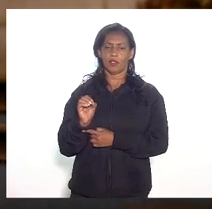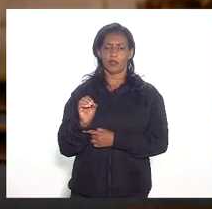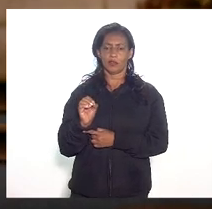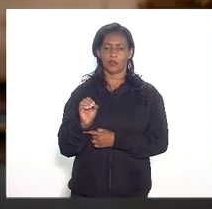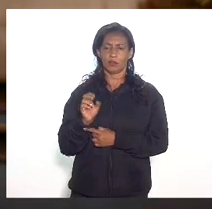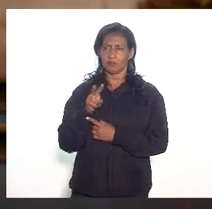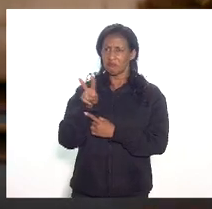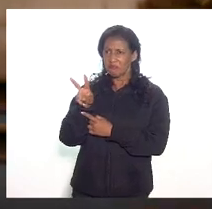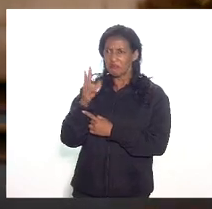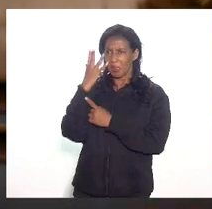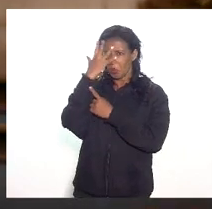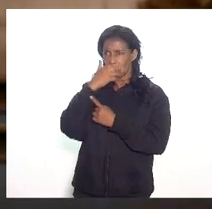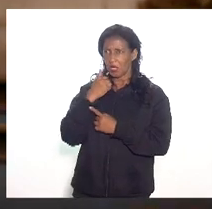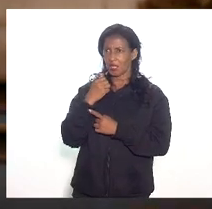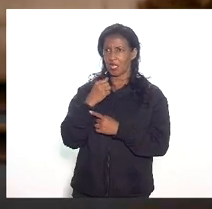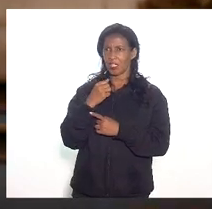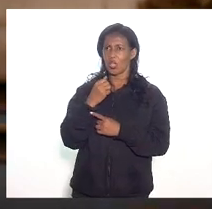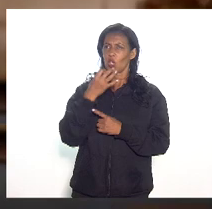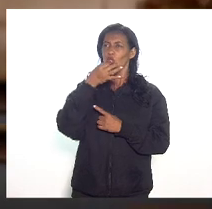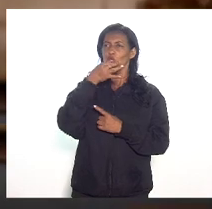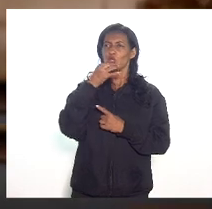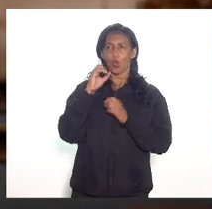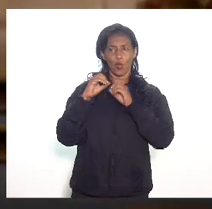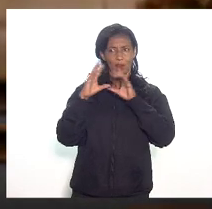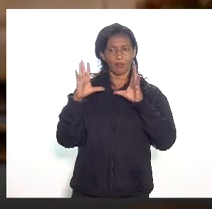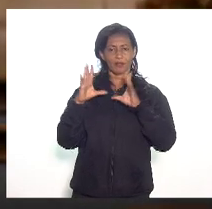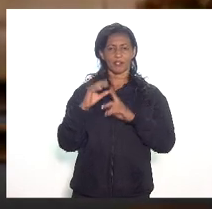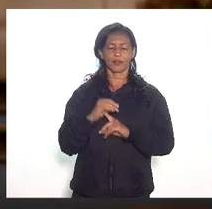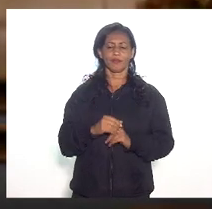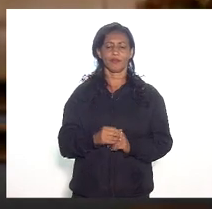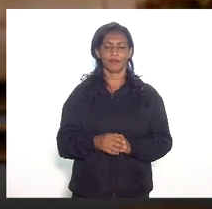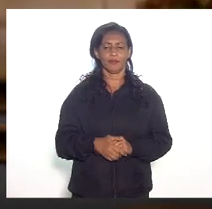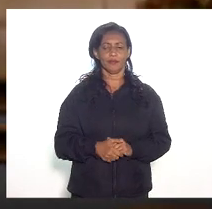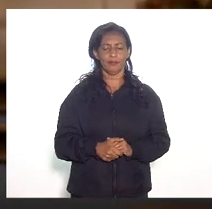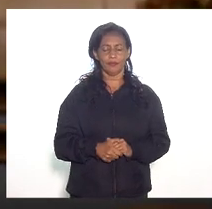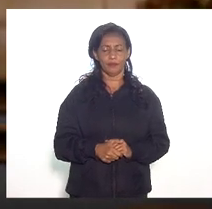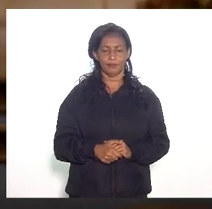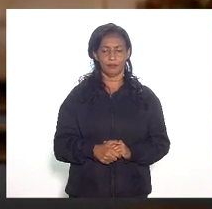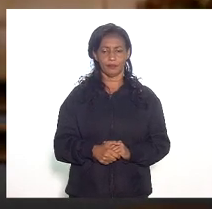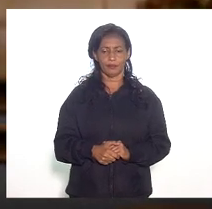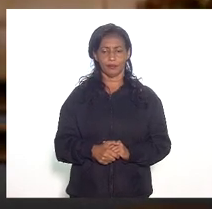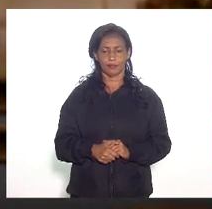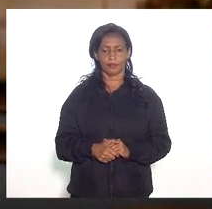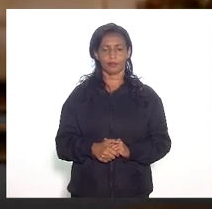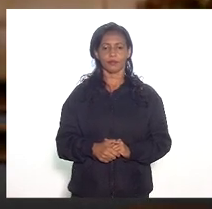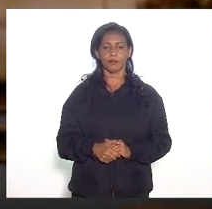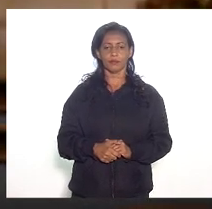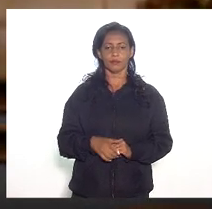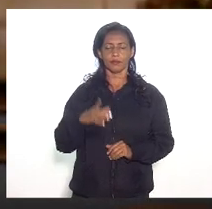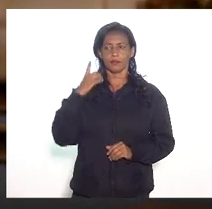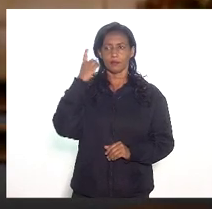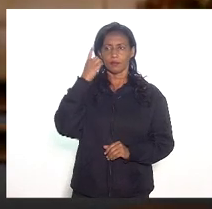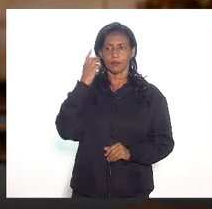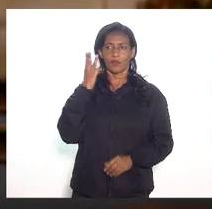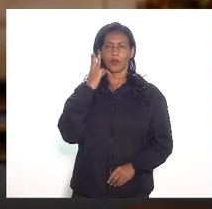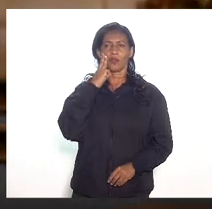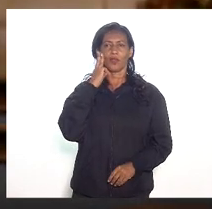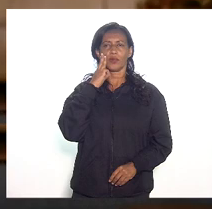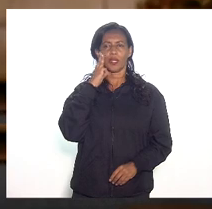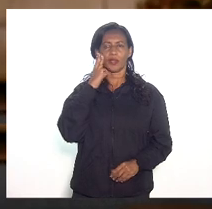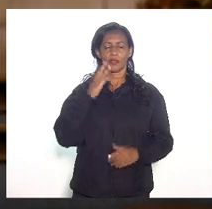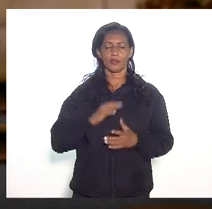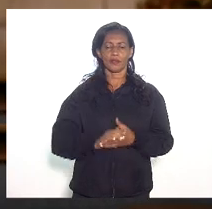Val tá com o som aberto deputado deputado Vandro Família deputado Valdeque Carneiro